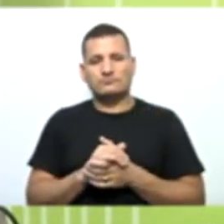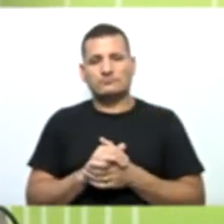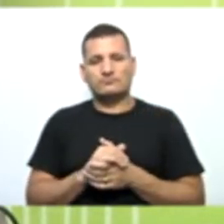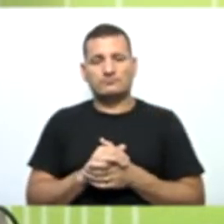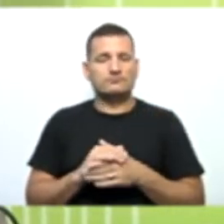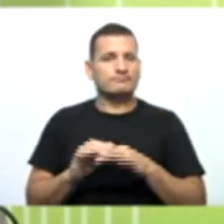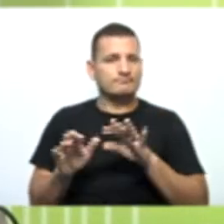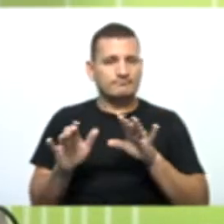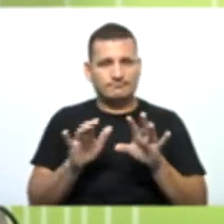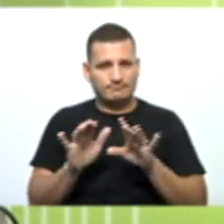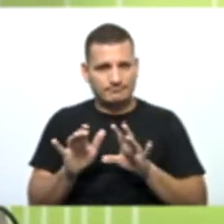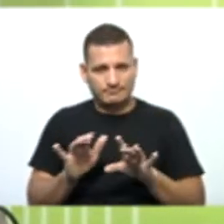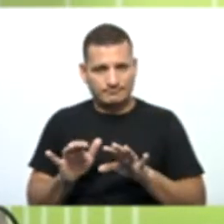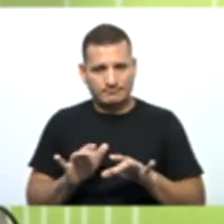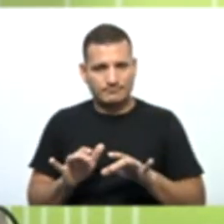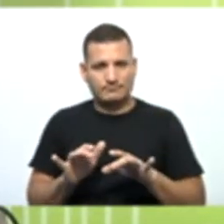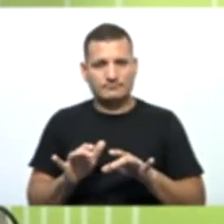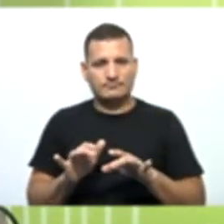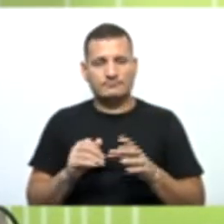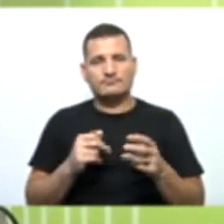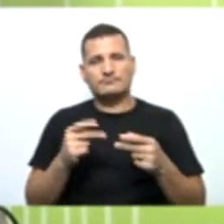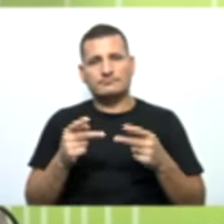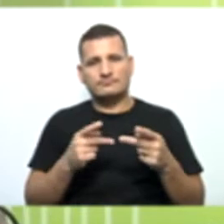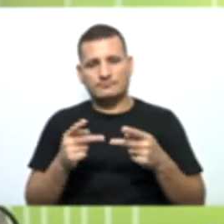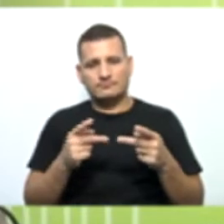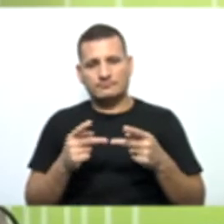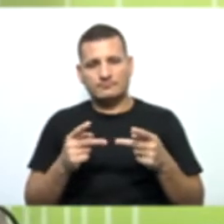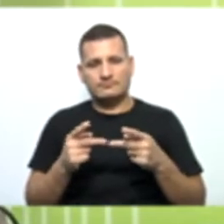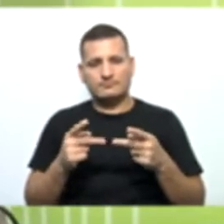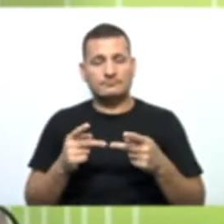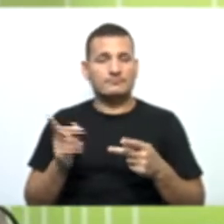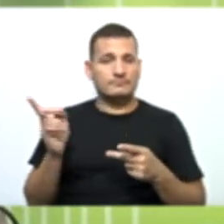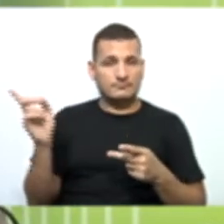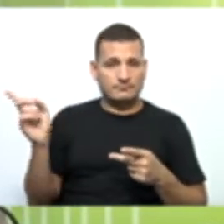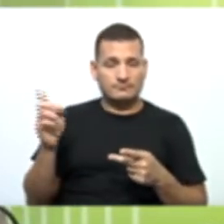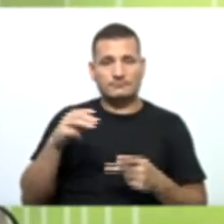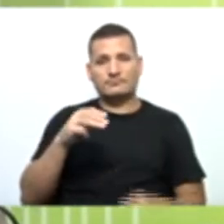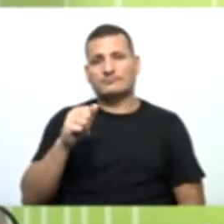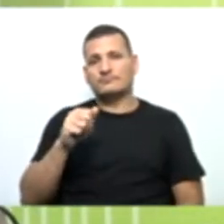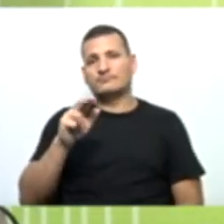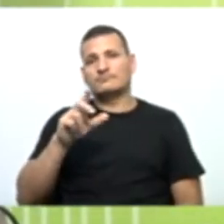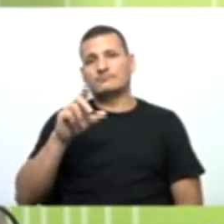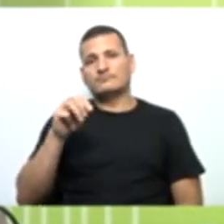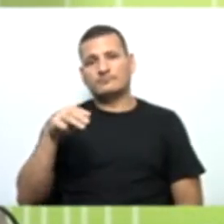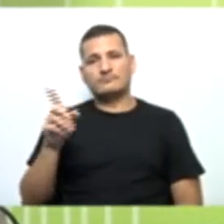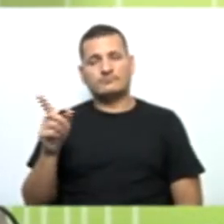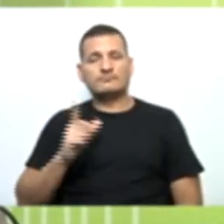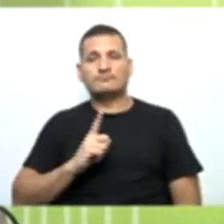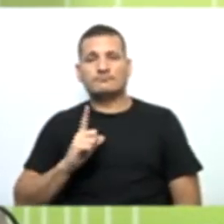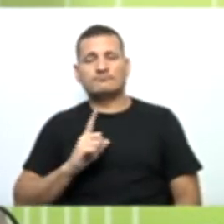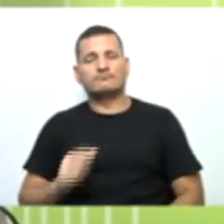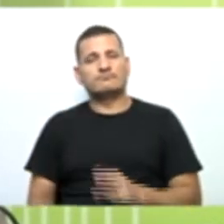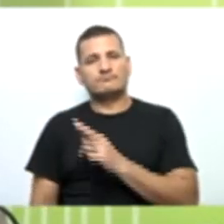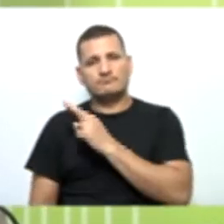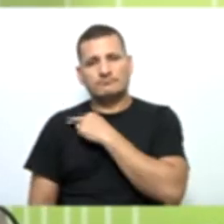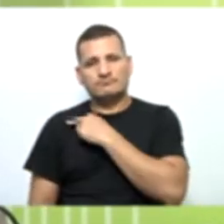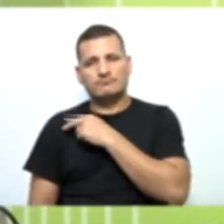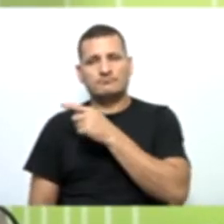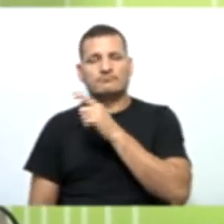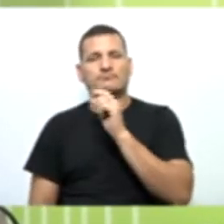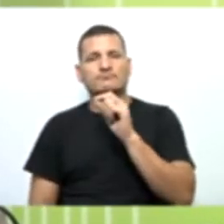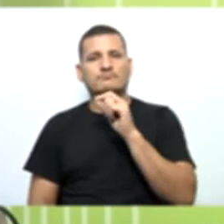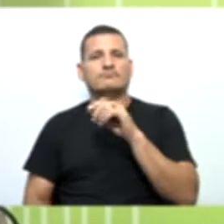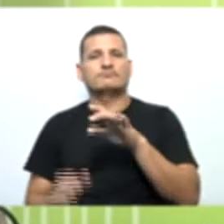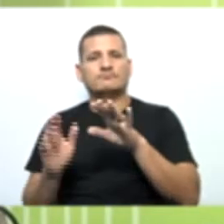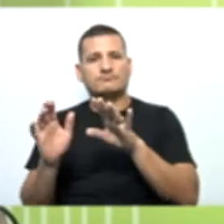No desenvolvimento do projeto, o Marlon provavelmente ele vai ter uma função. Ele vai ser o